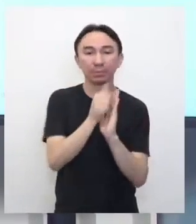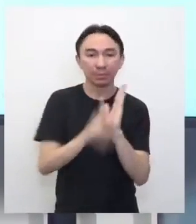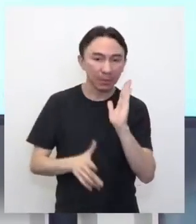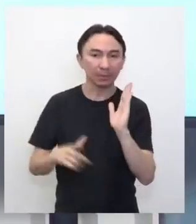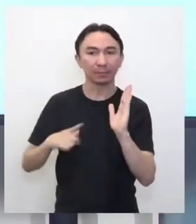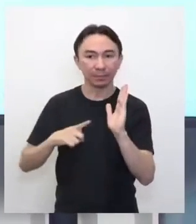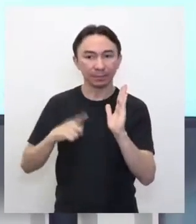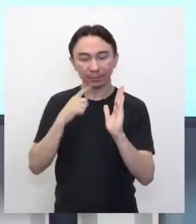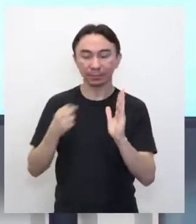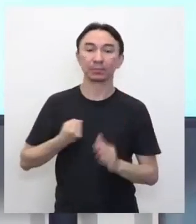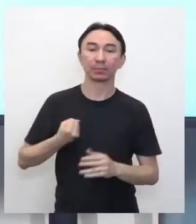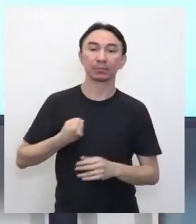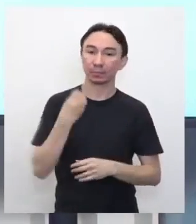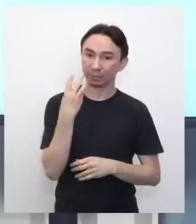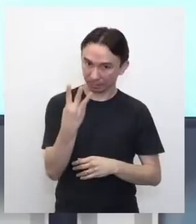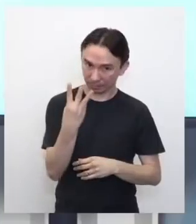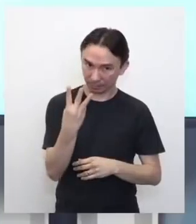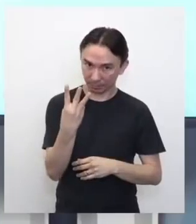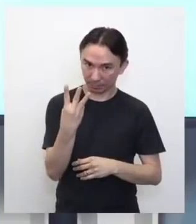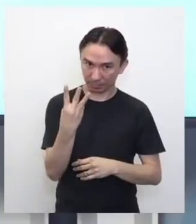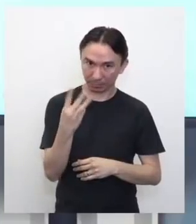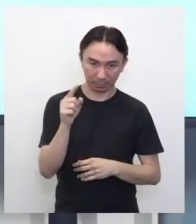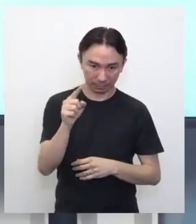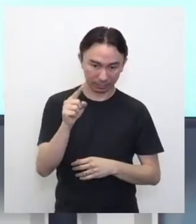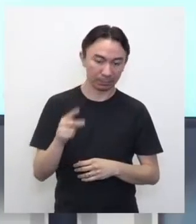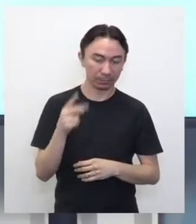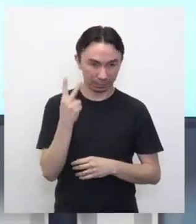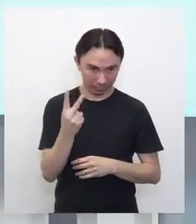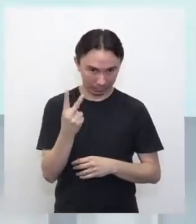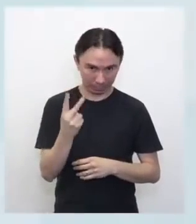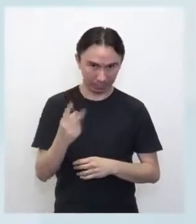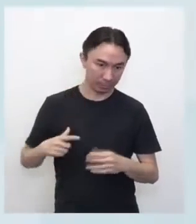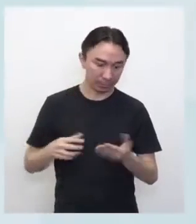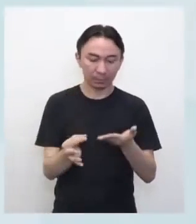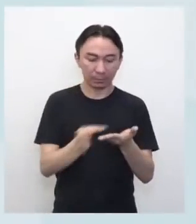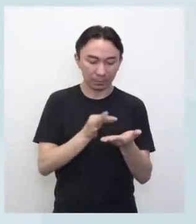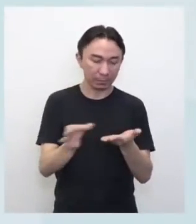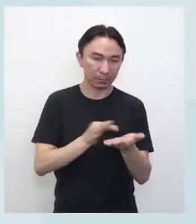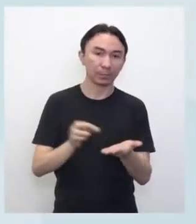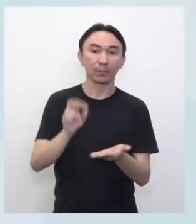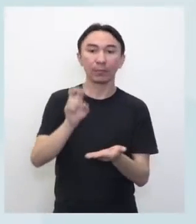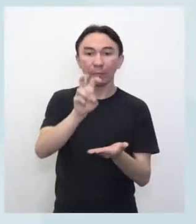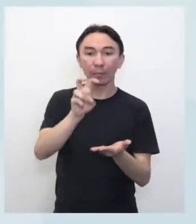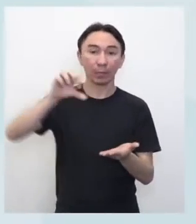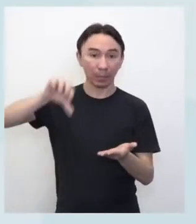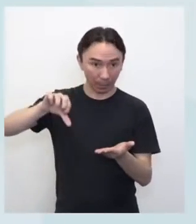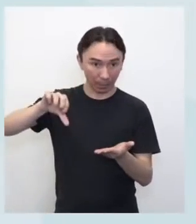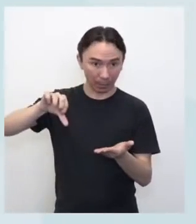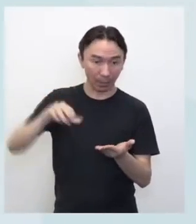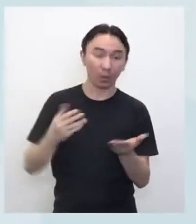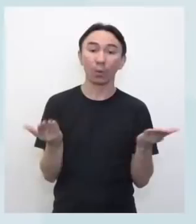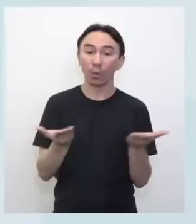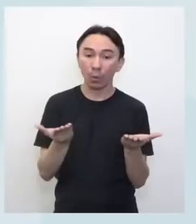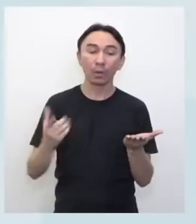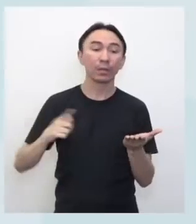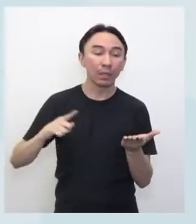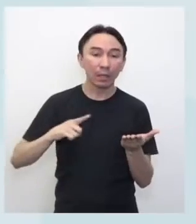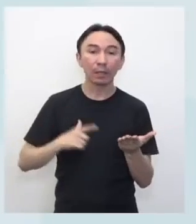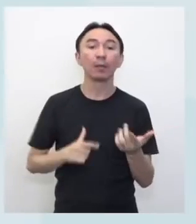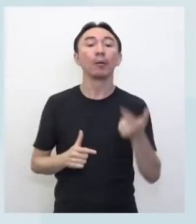Atividade 3, parte 2. Continua lá na página 59. Agora, eu tenho duas